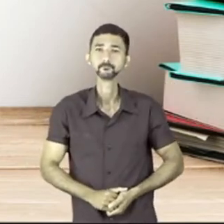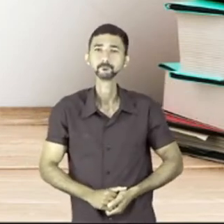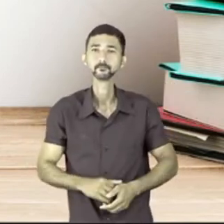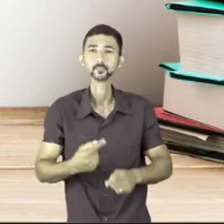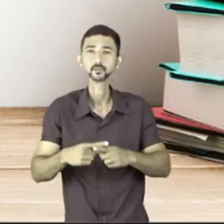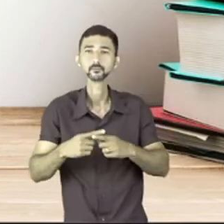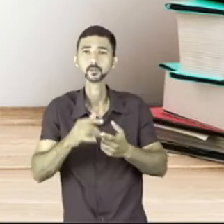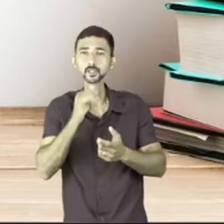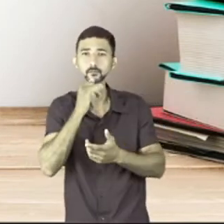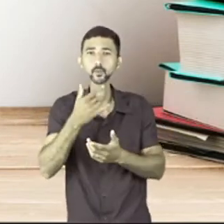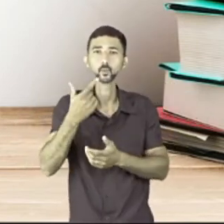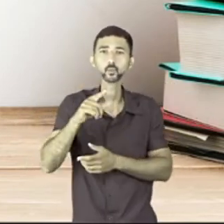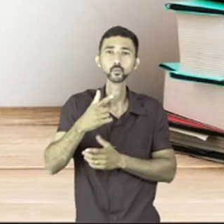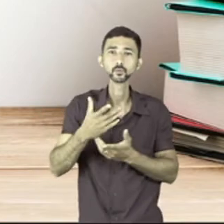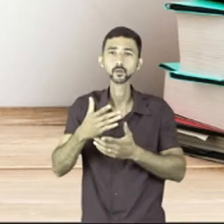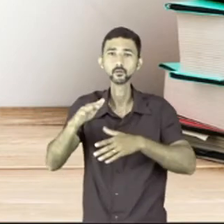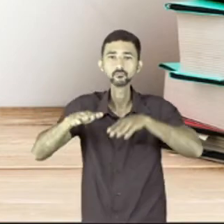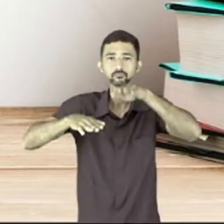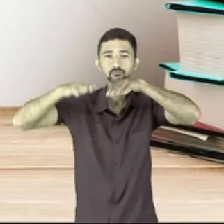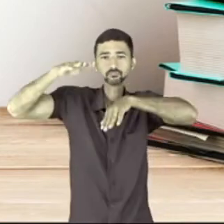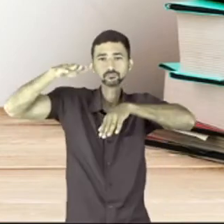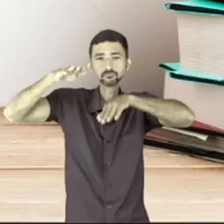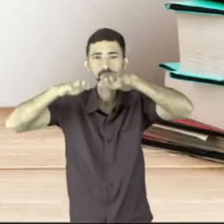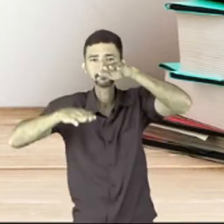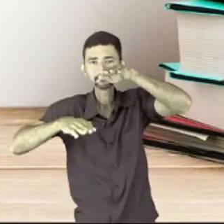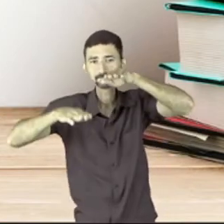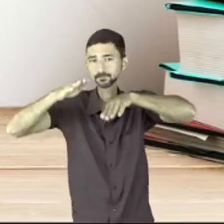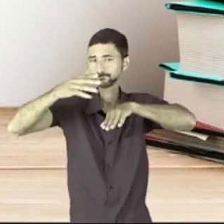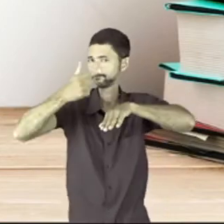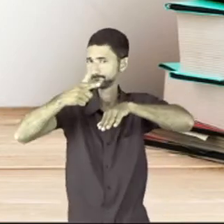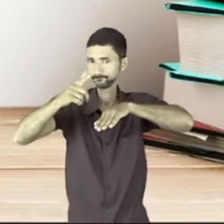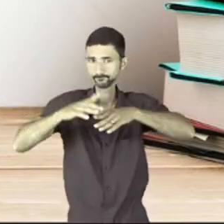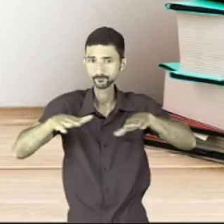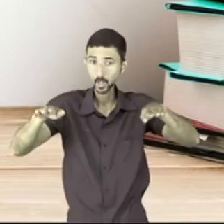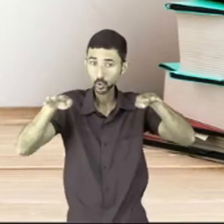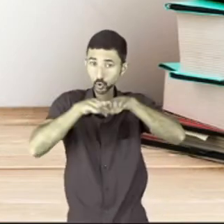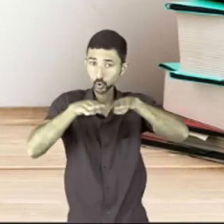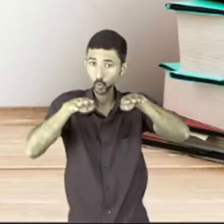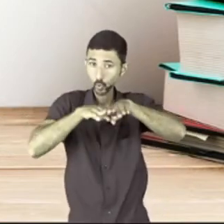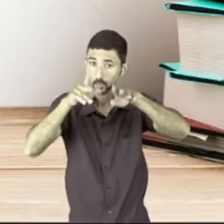justamente para que não haja nenhuma desvantagem durante o combate.